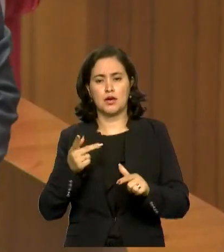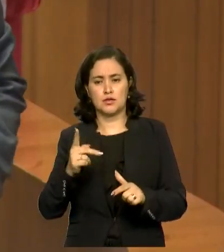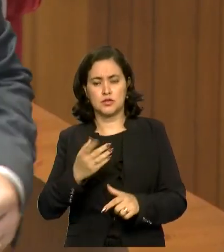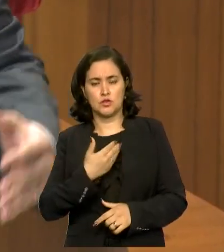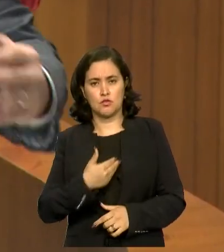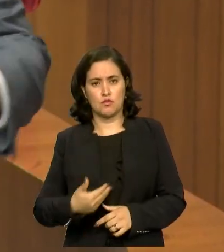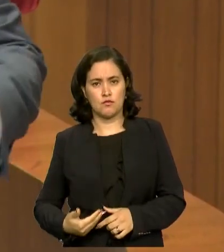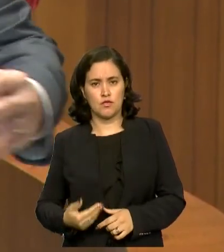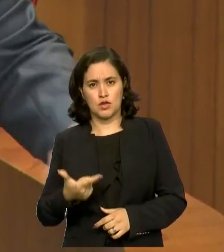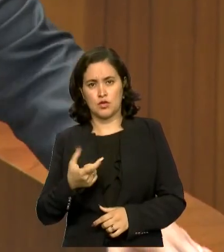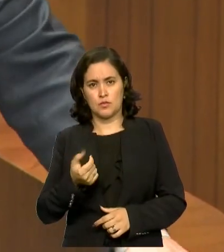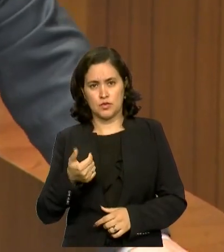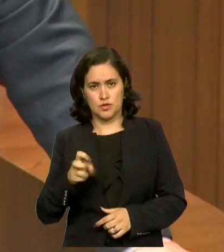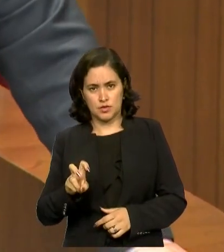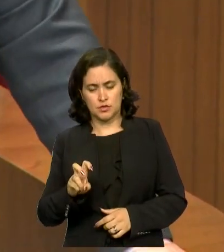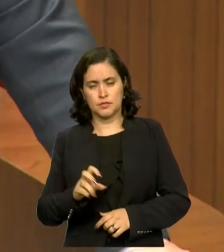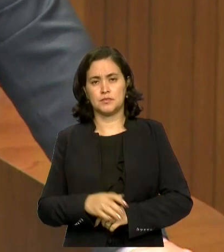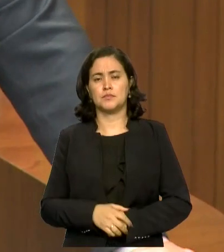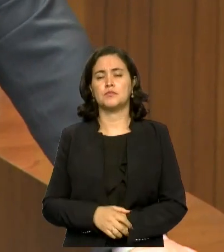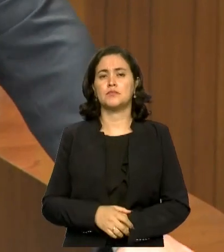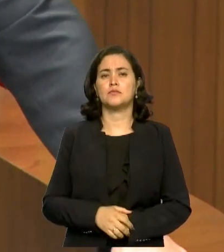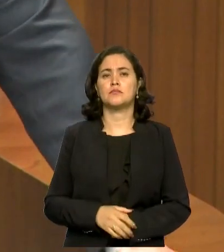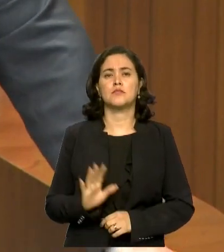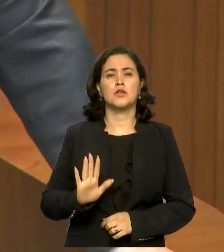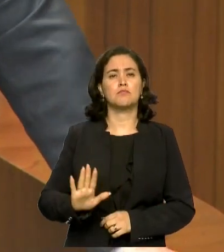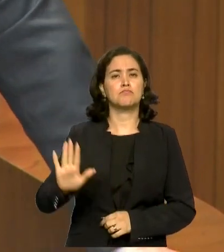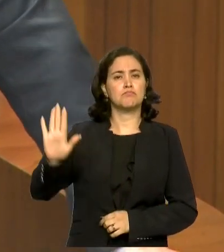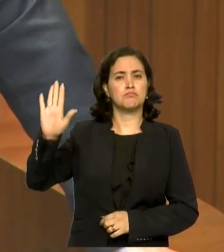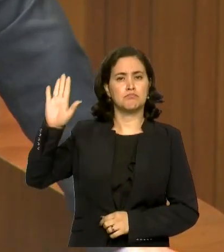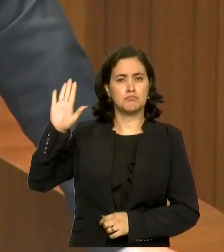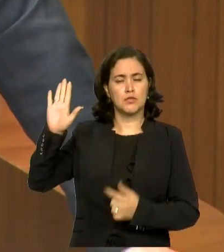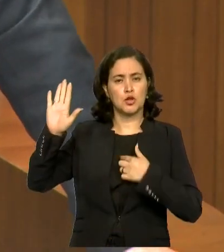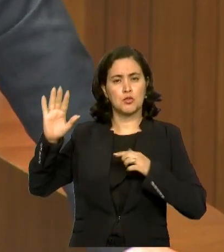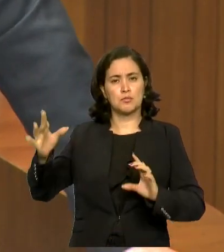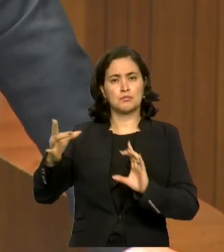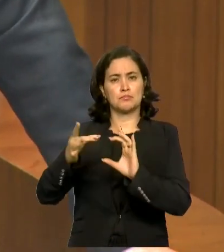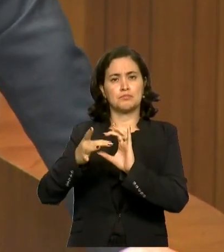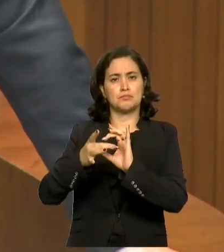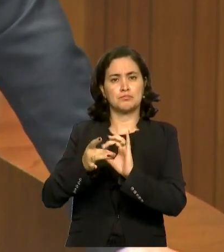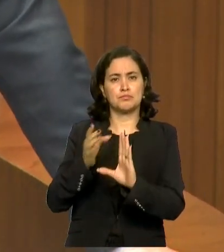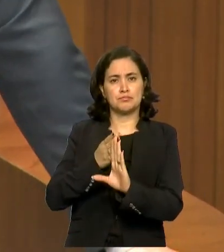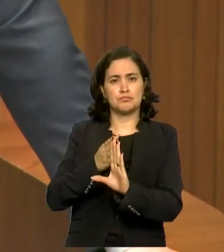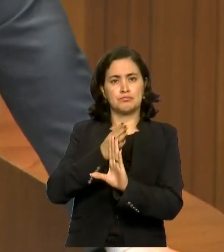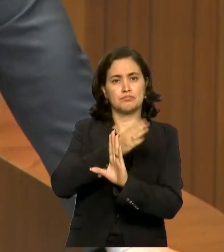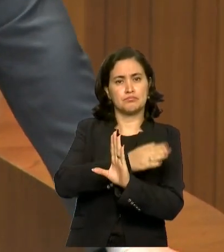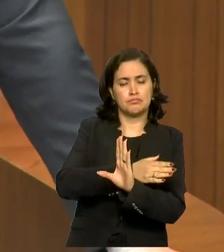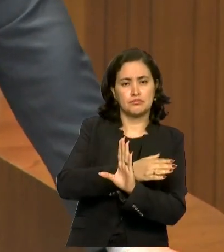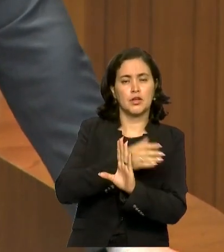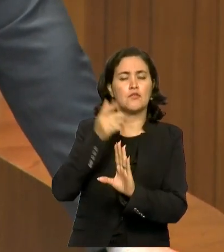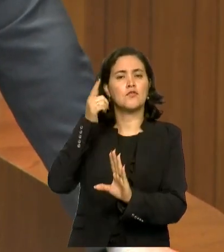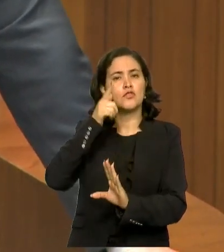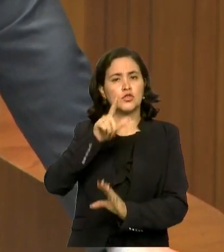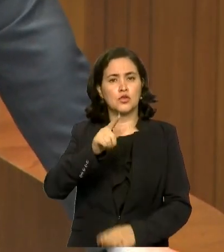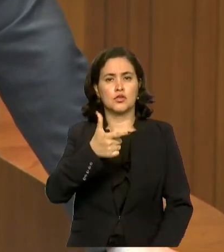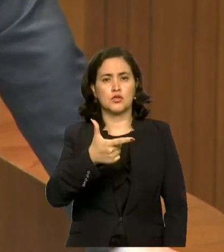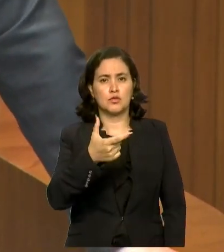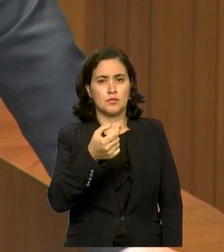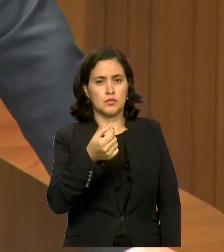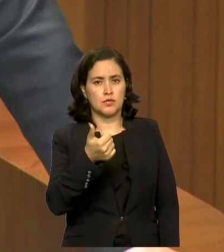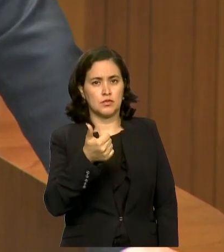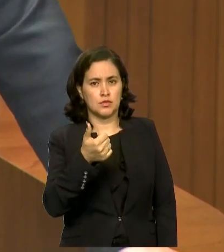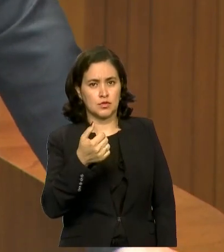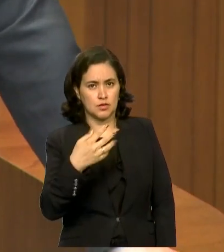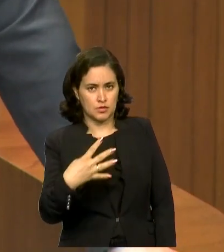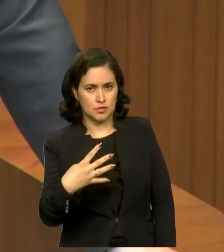a sua eleição, eu passei a integrar o seu time da pré-campanha vitoriosa de 2015 e